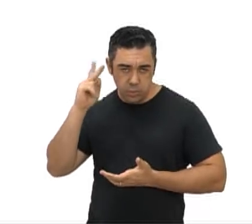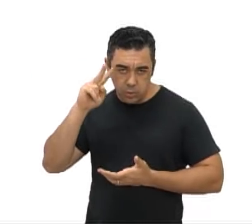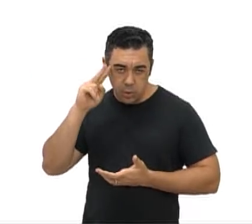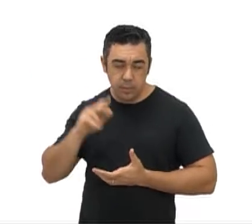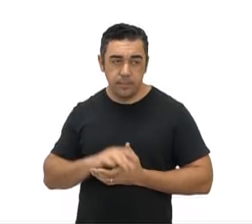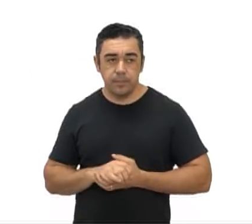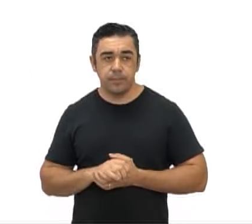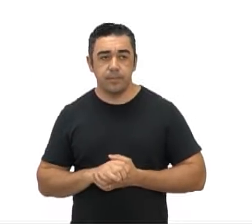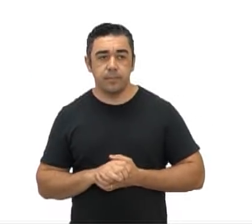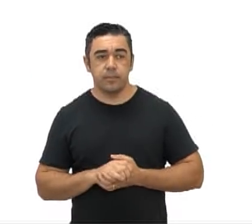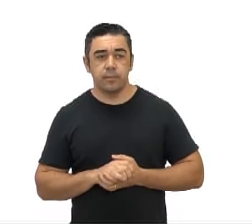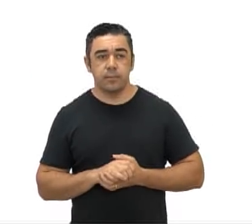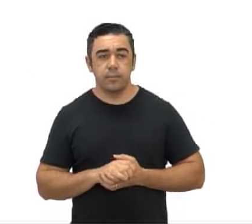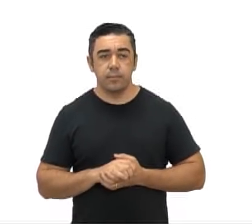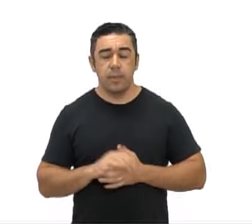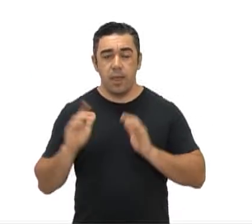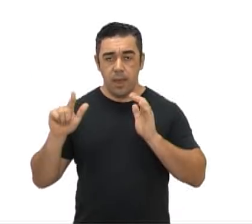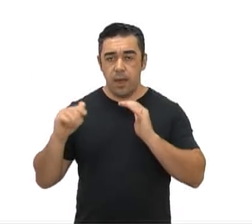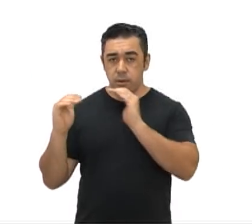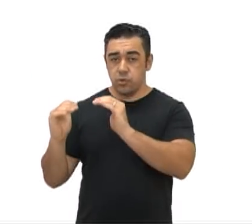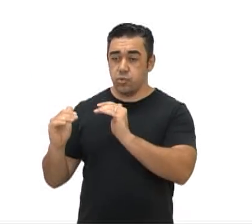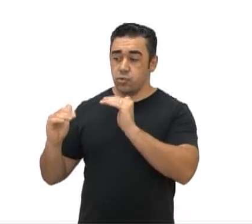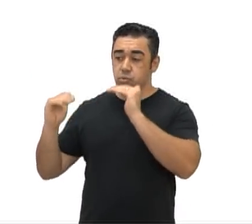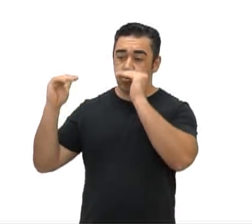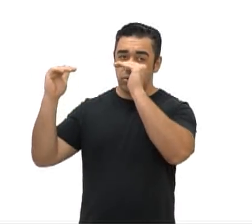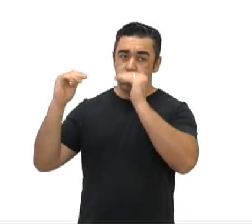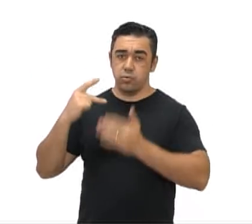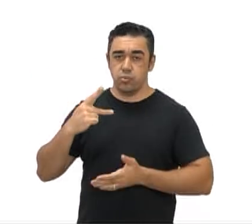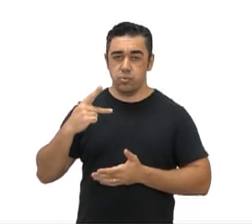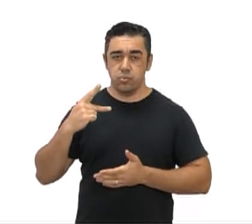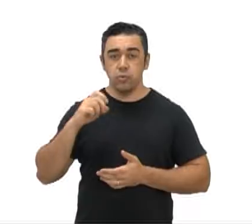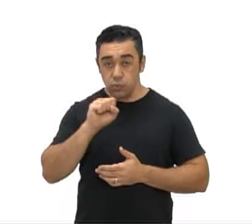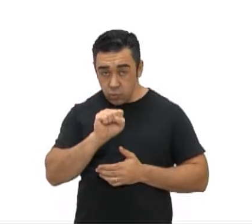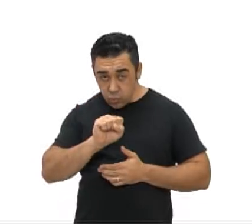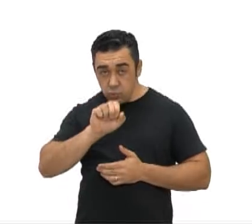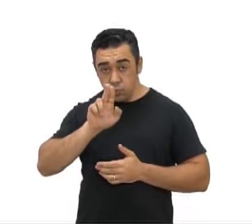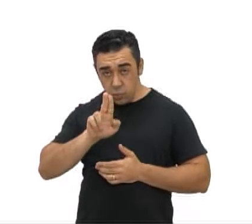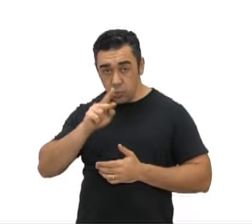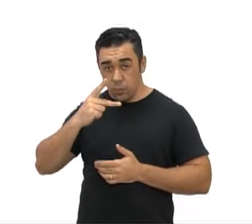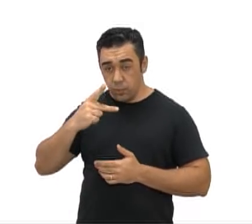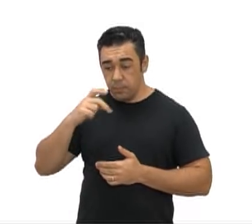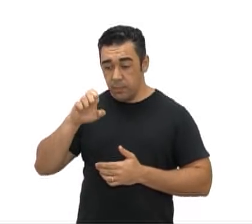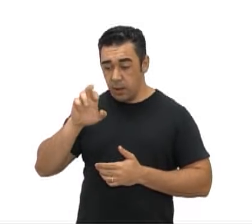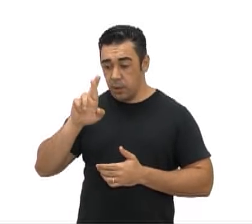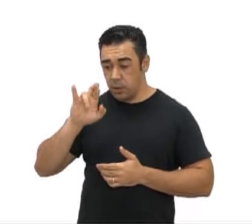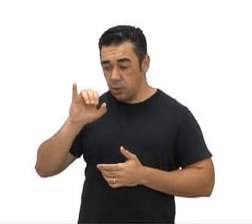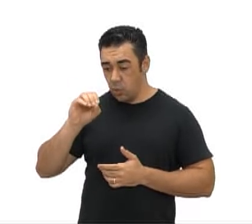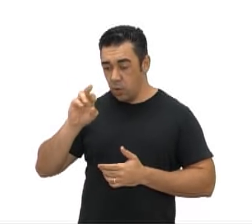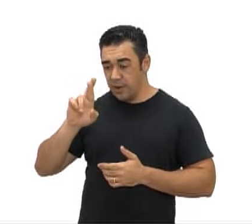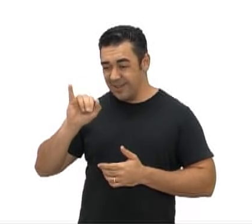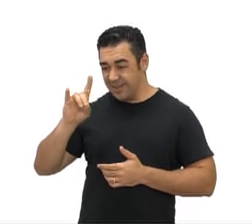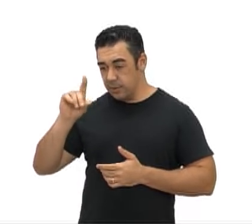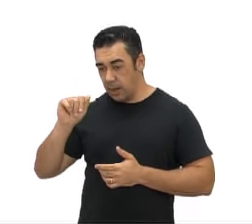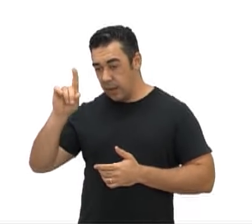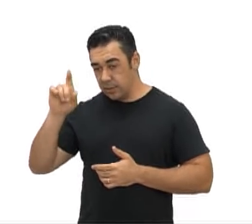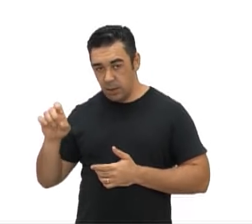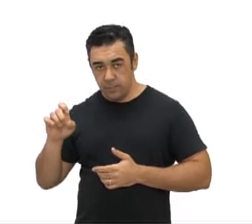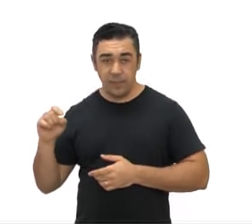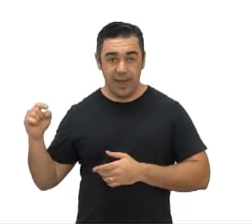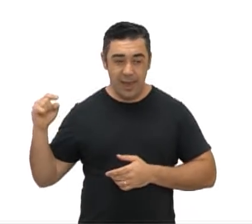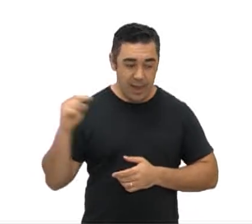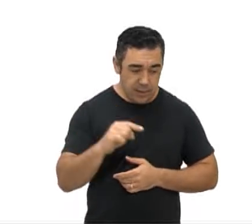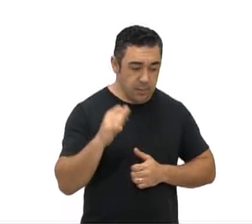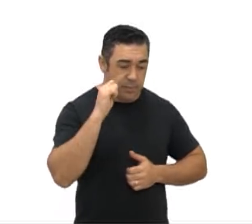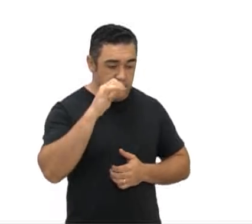Então, eu tenho aqui um superlativo relativo de superioridade, que dentre todas as netas, dentre um conjunto, né,